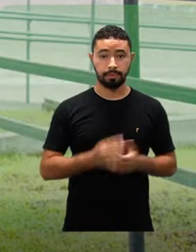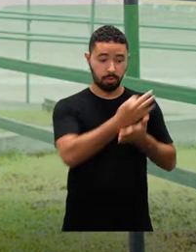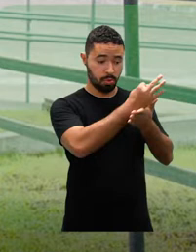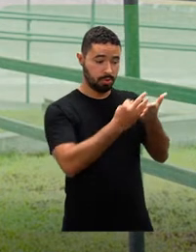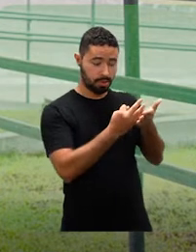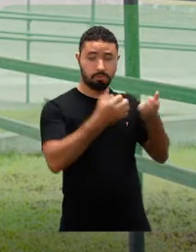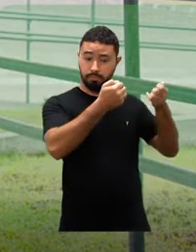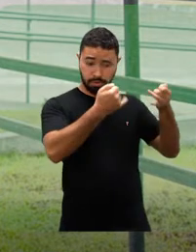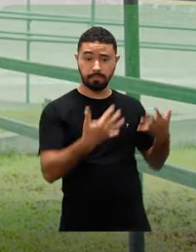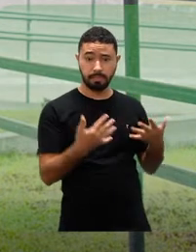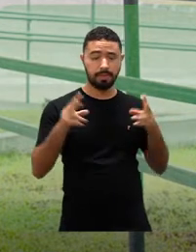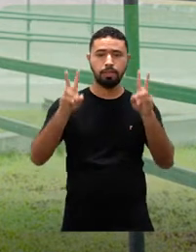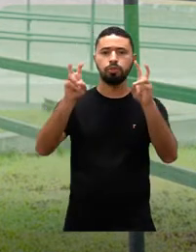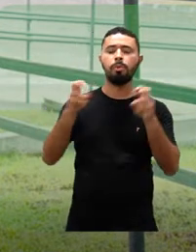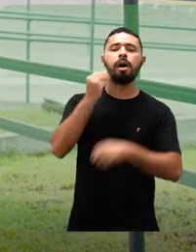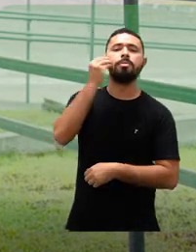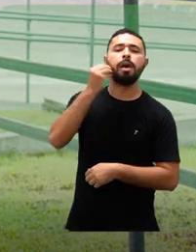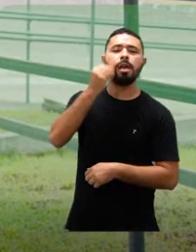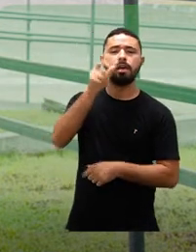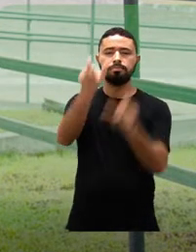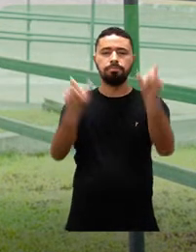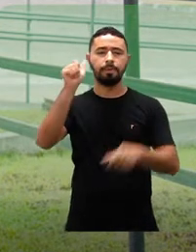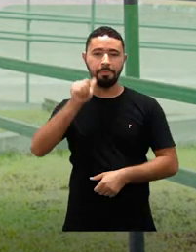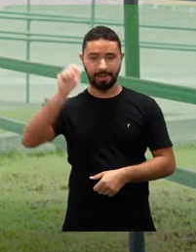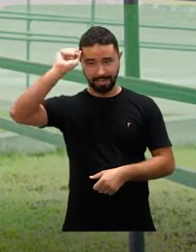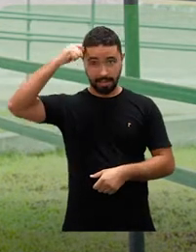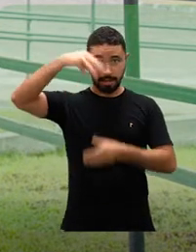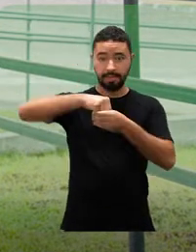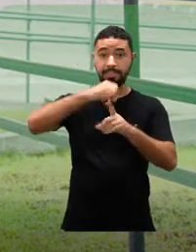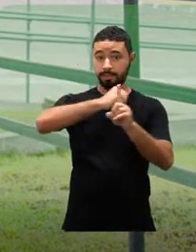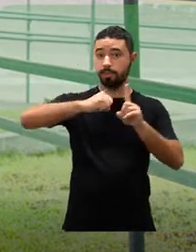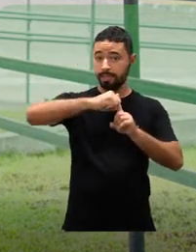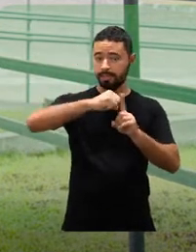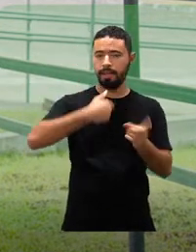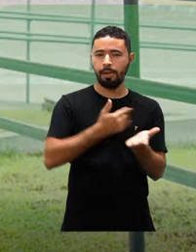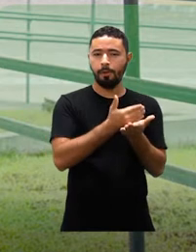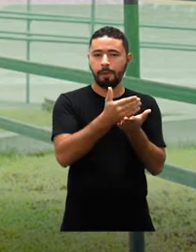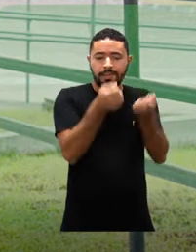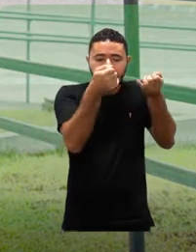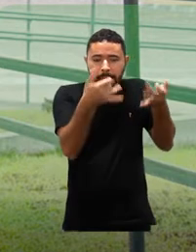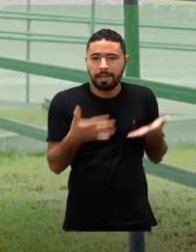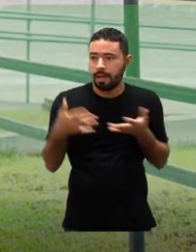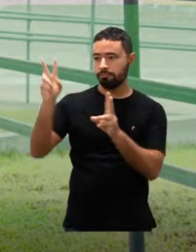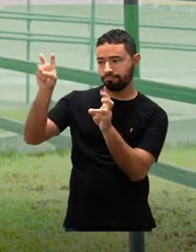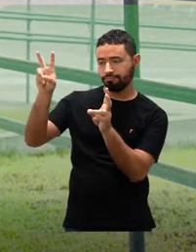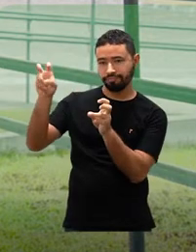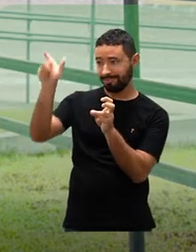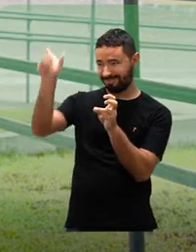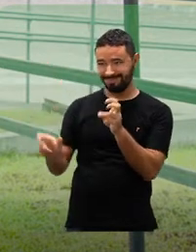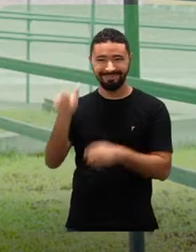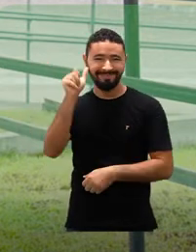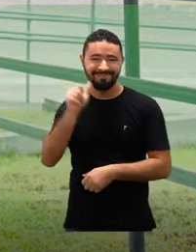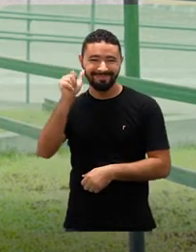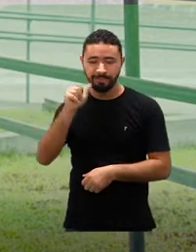O texto ele vai falar sobre a vivência das mulheres negras na sociedade, né? Ele começa com um trecho do texto